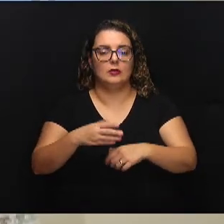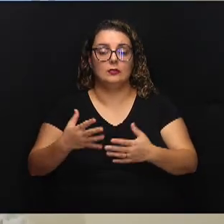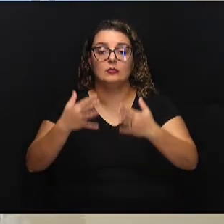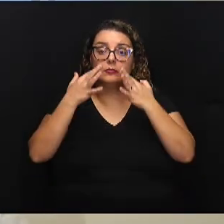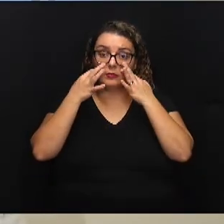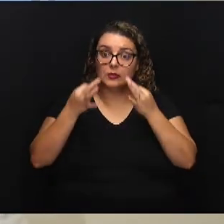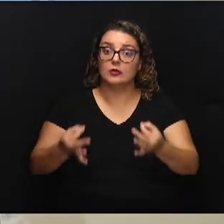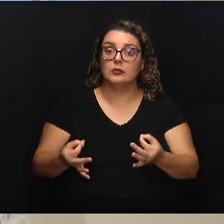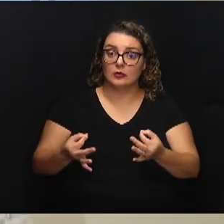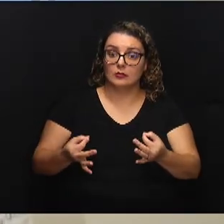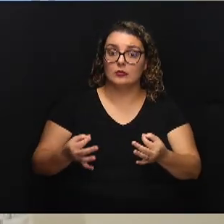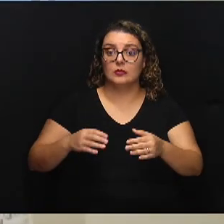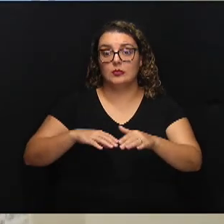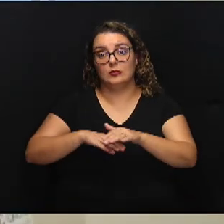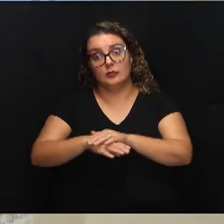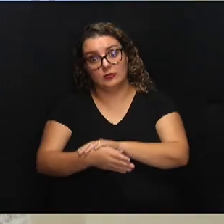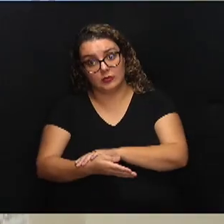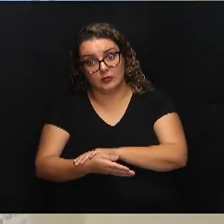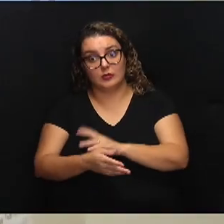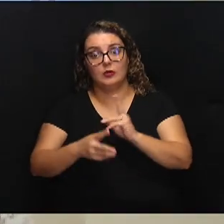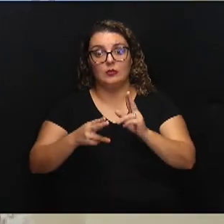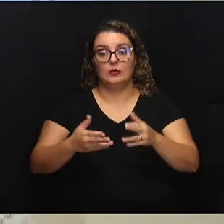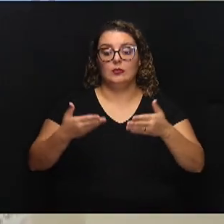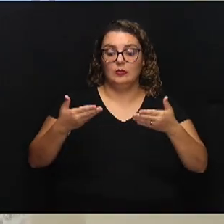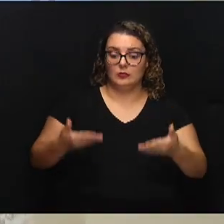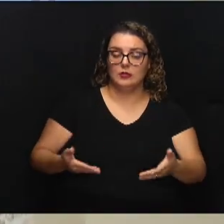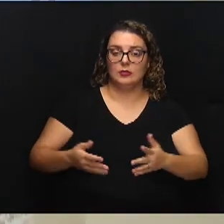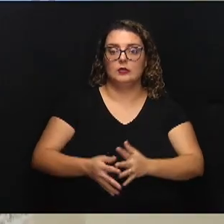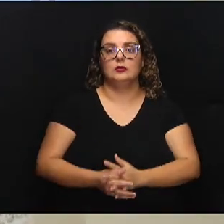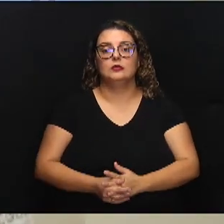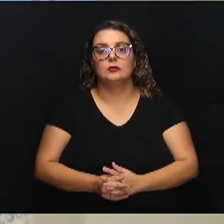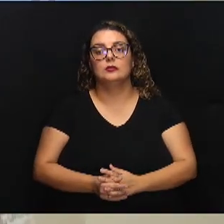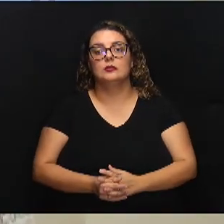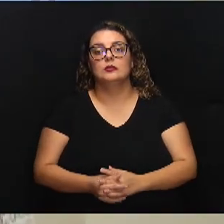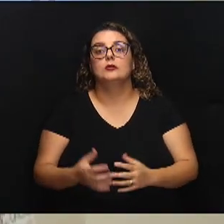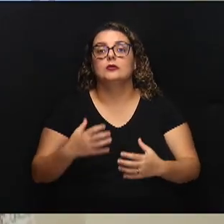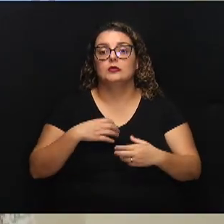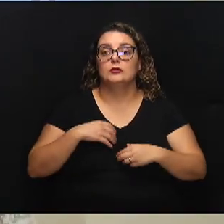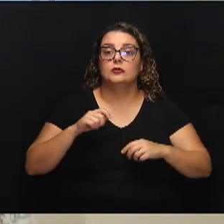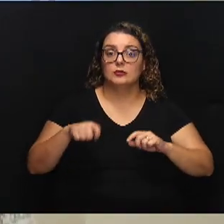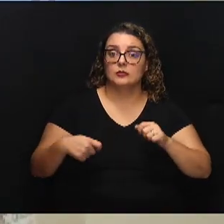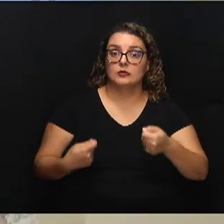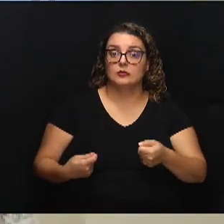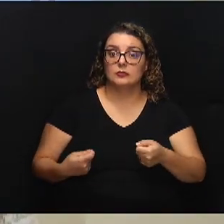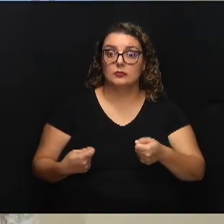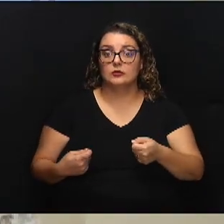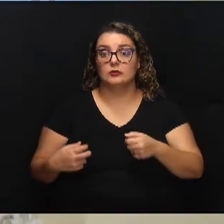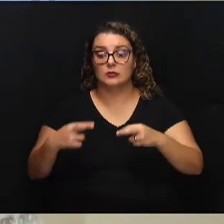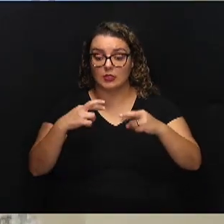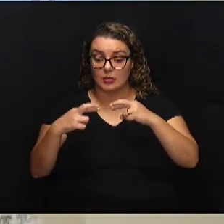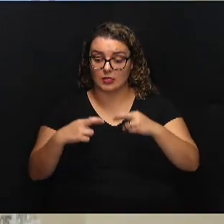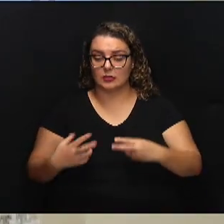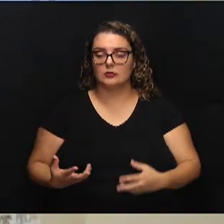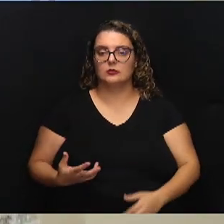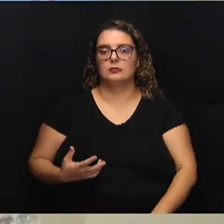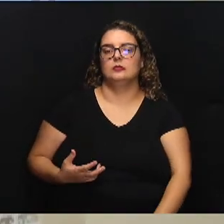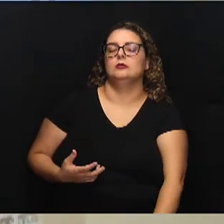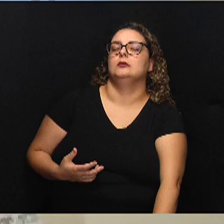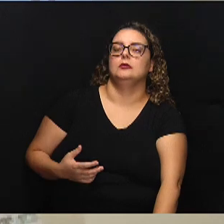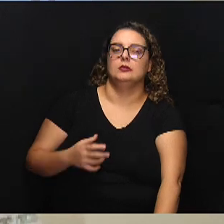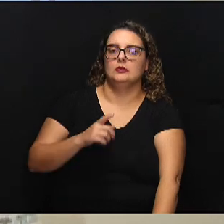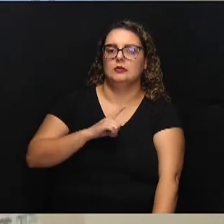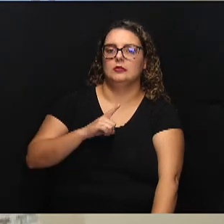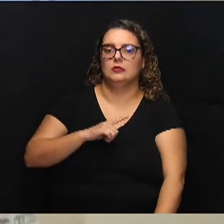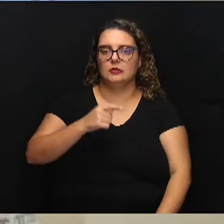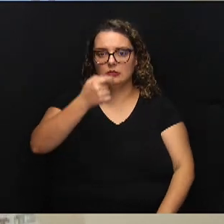atenção nos seus hábitos, como você está, nos seus sintomas, considere-os e tenha a